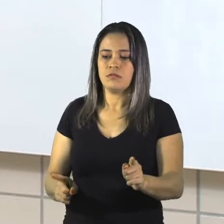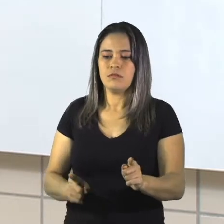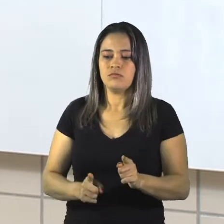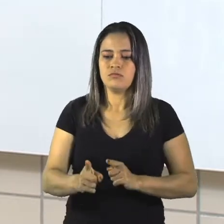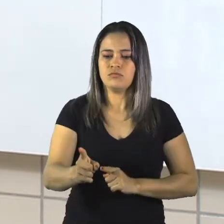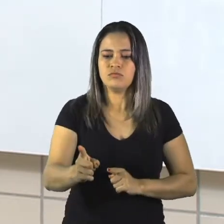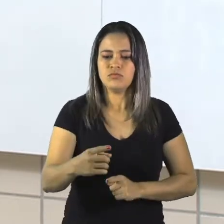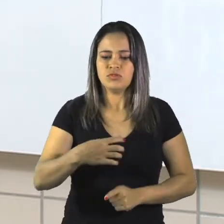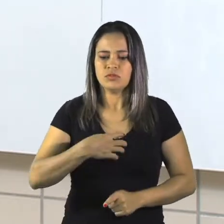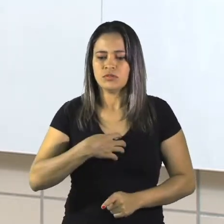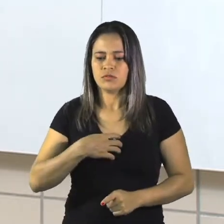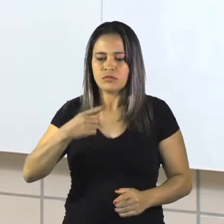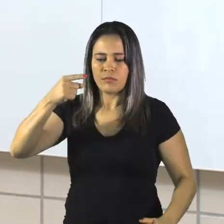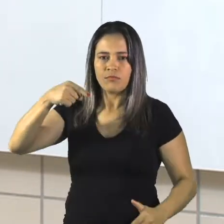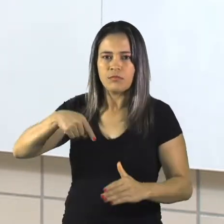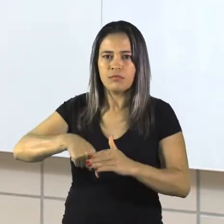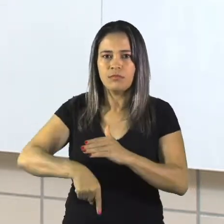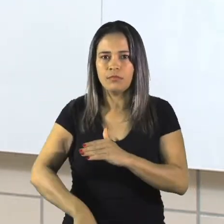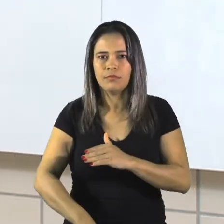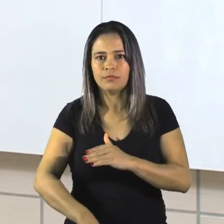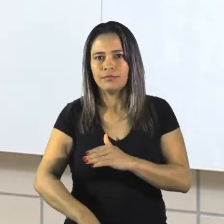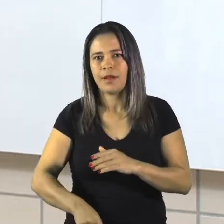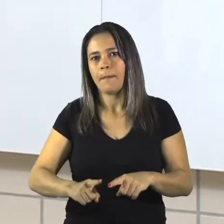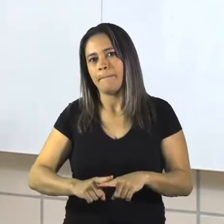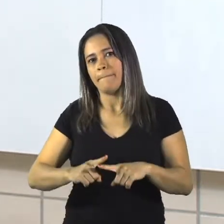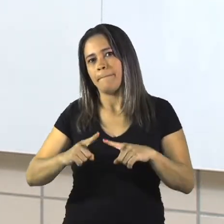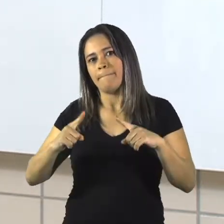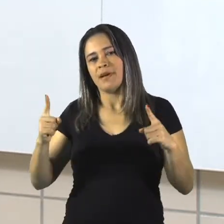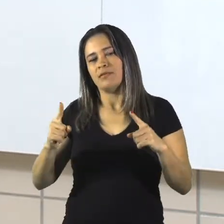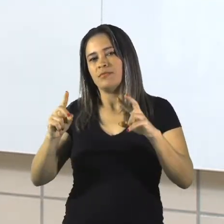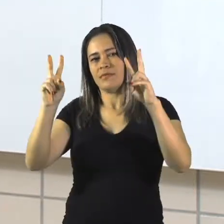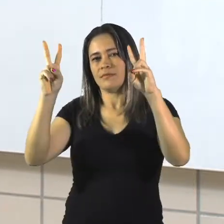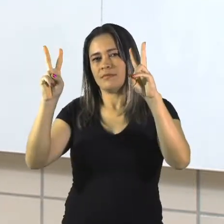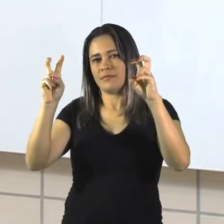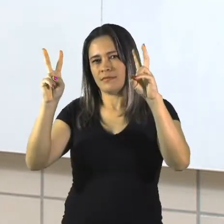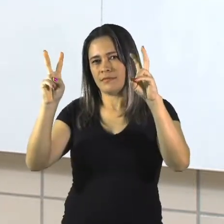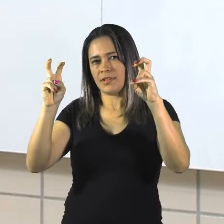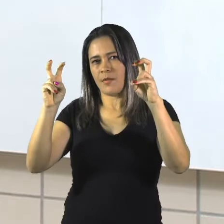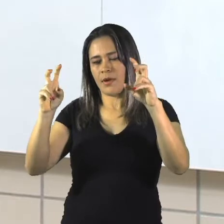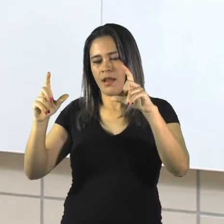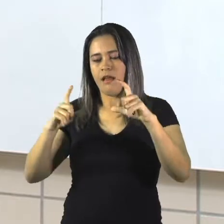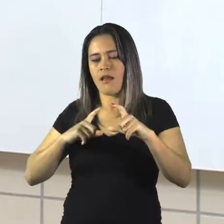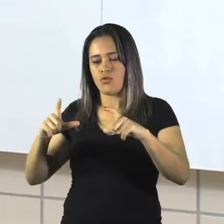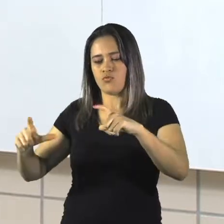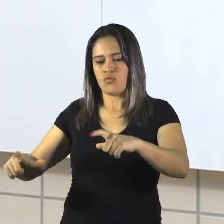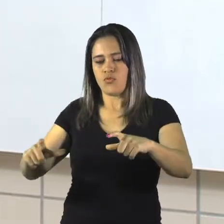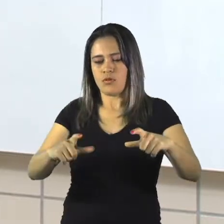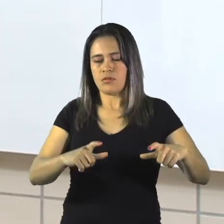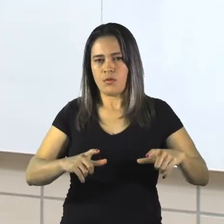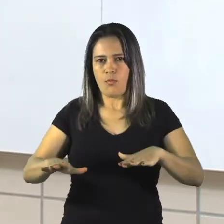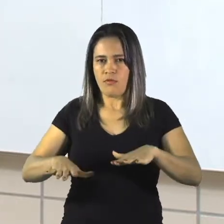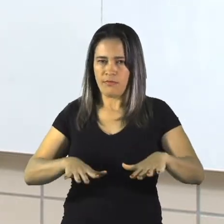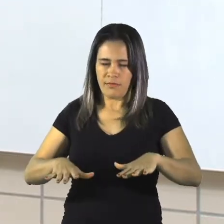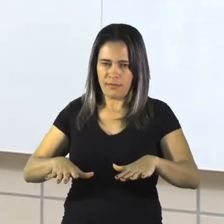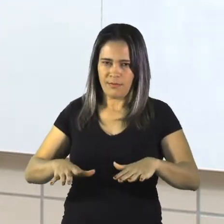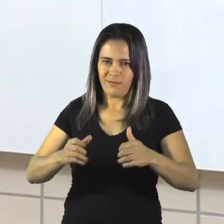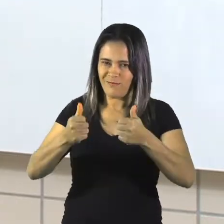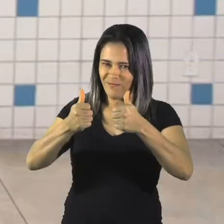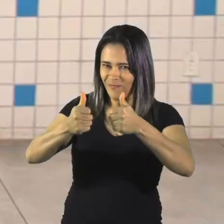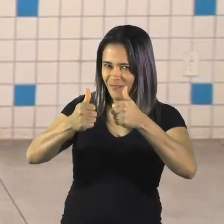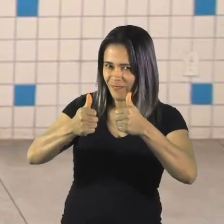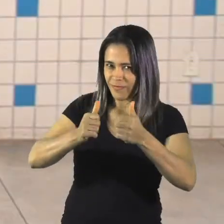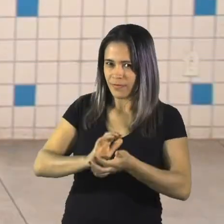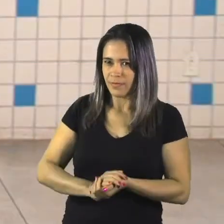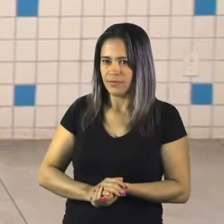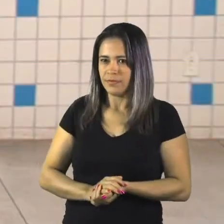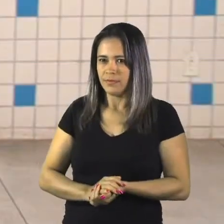tentando aprofundar um pouquinho mais sobre esse tema, que é o tema de localização e movimentação. Beleza? Estão